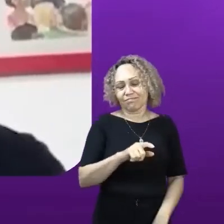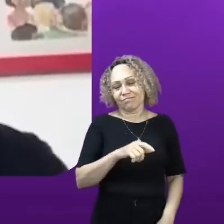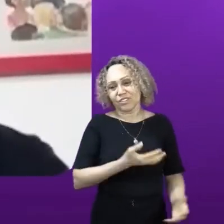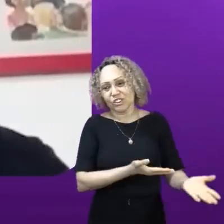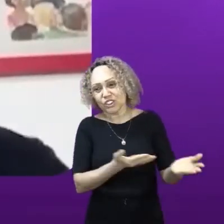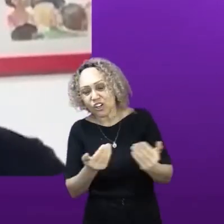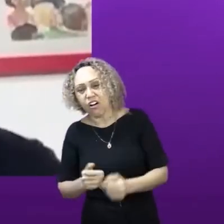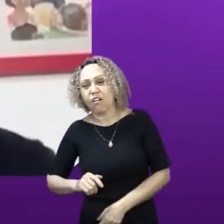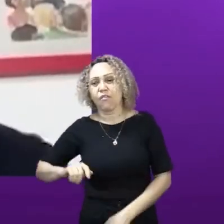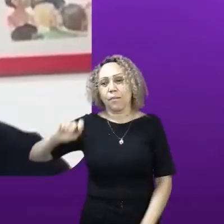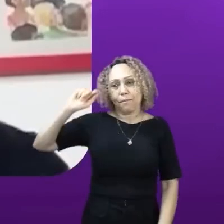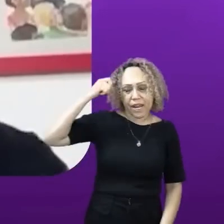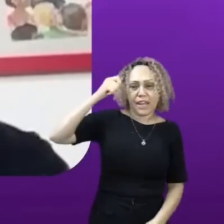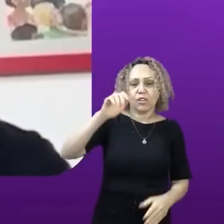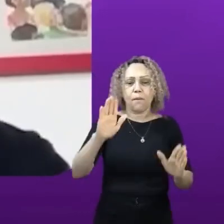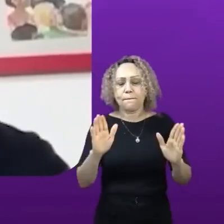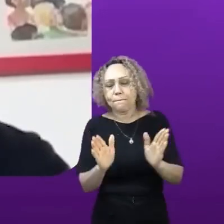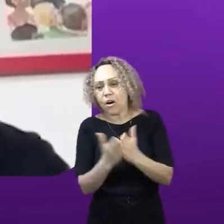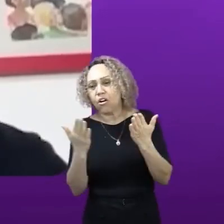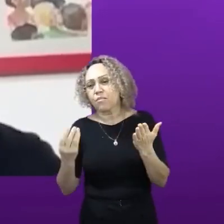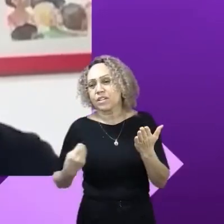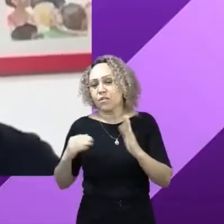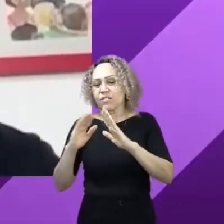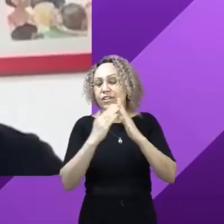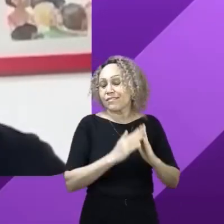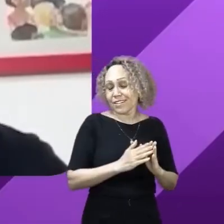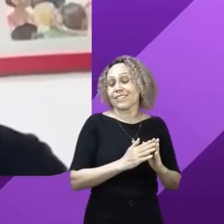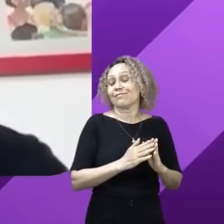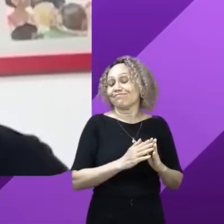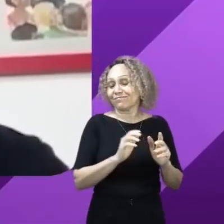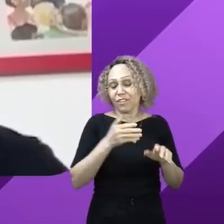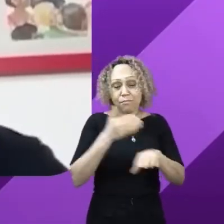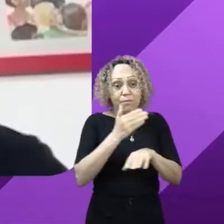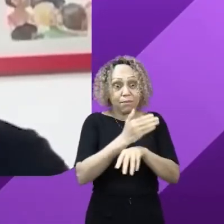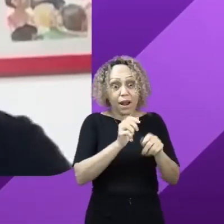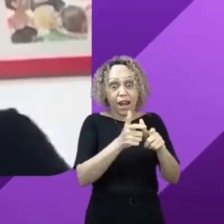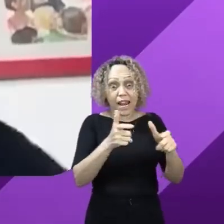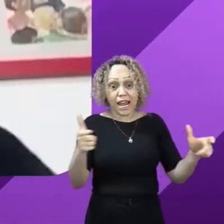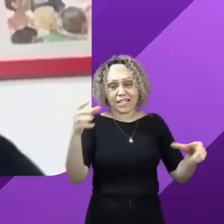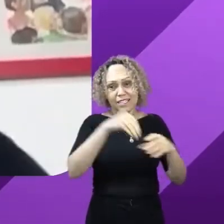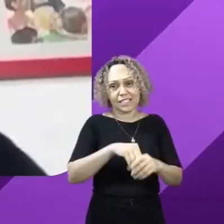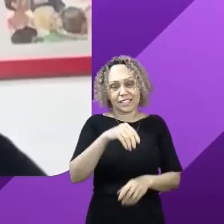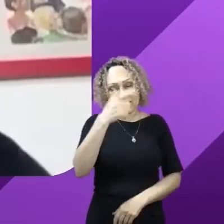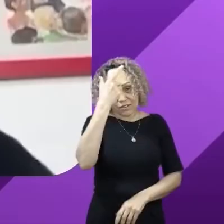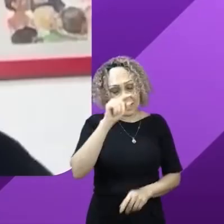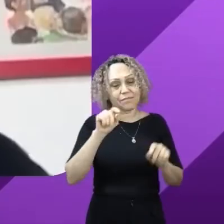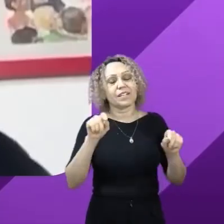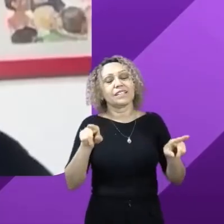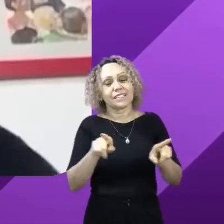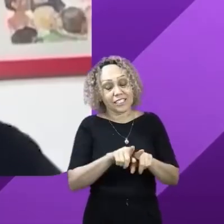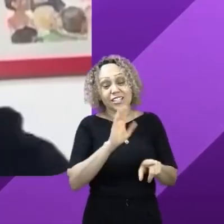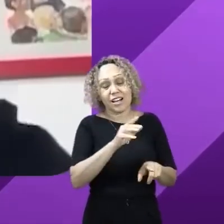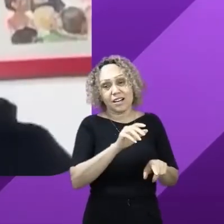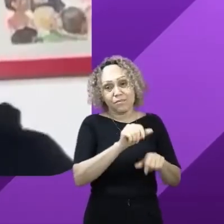que ampliar a capilaridade dessa juventude que está entrando dentro da universidade, para assim a gente conseguir mudar